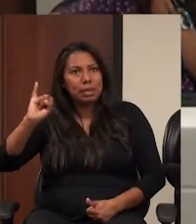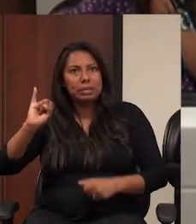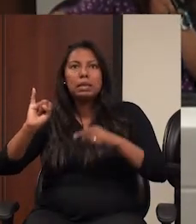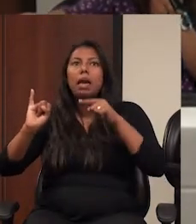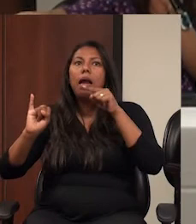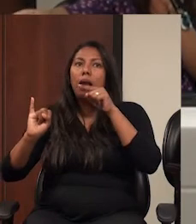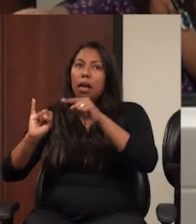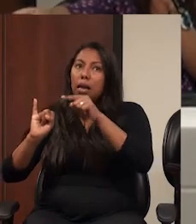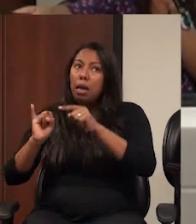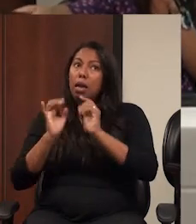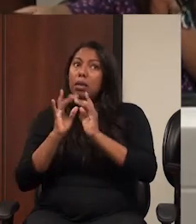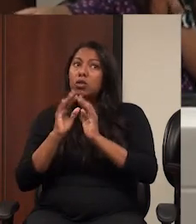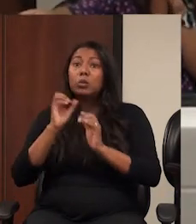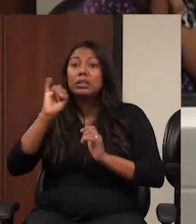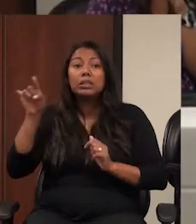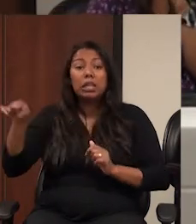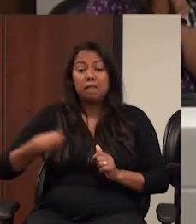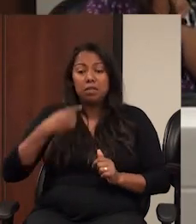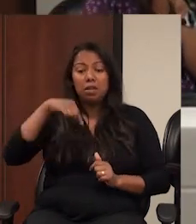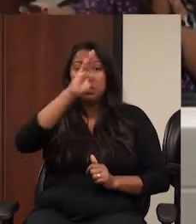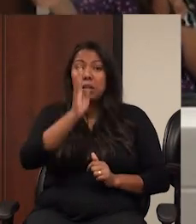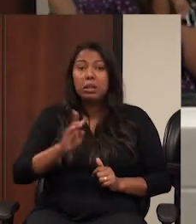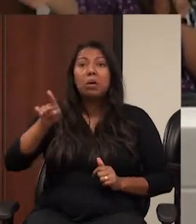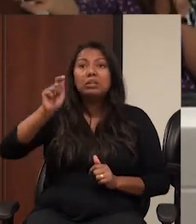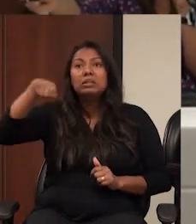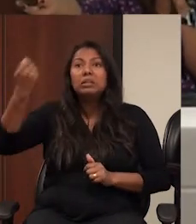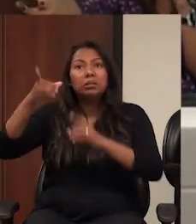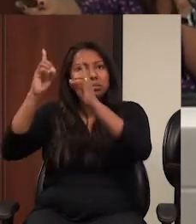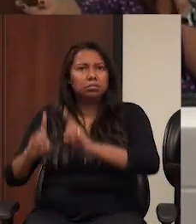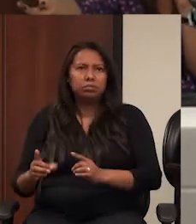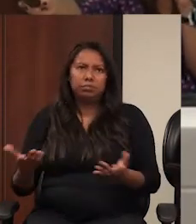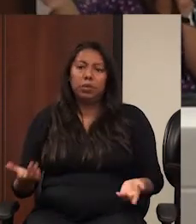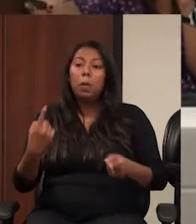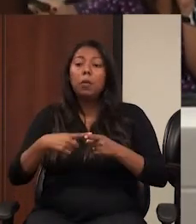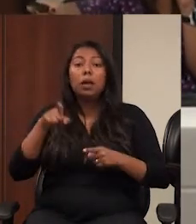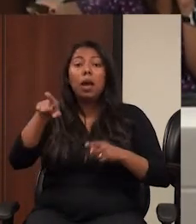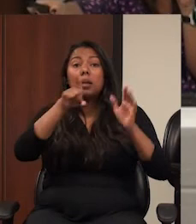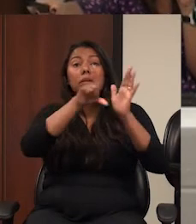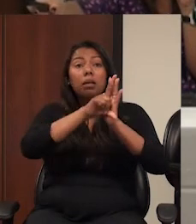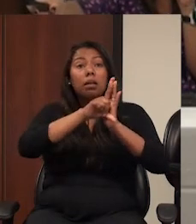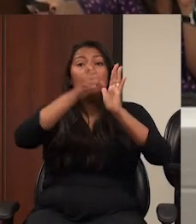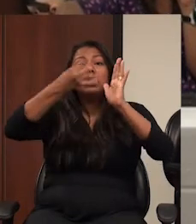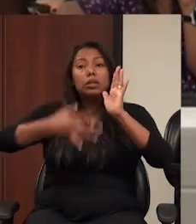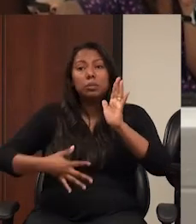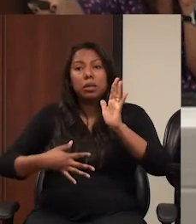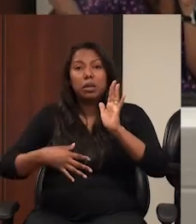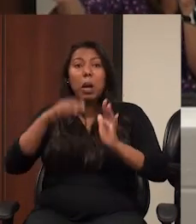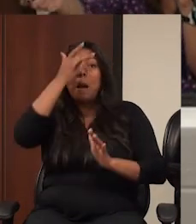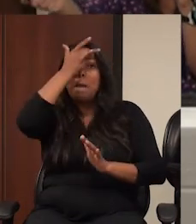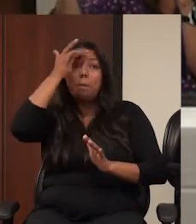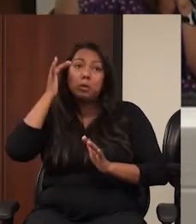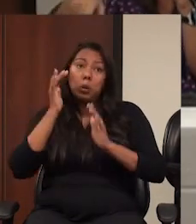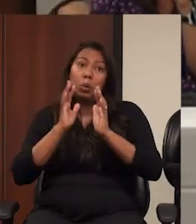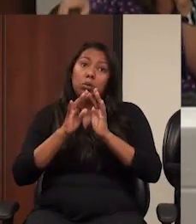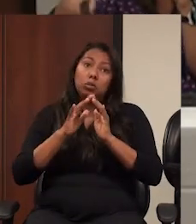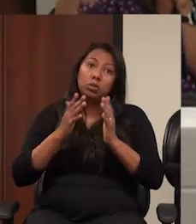seria considerado pessoa com deficiência, olha lá. Porque essa é a única lei que diz que uma pessoa com autismo, ou